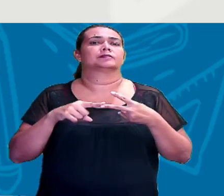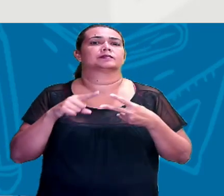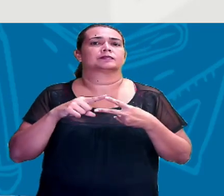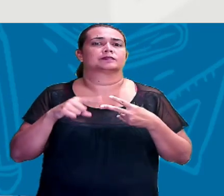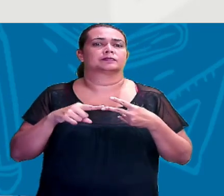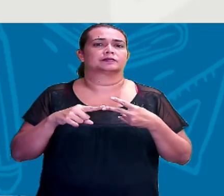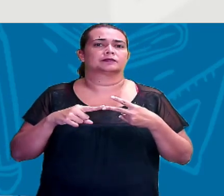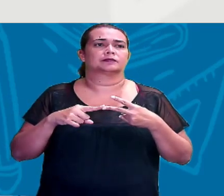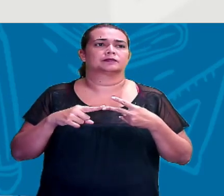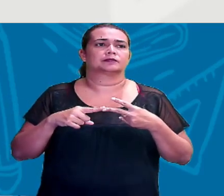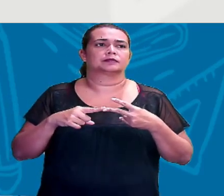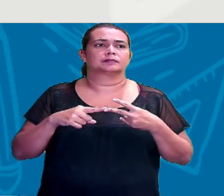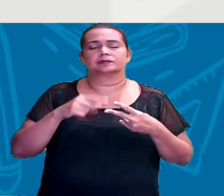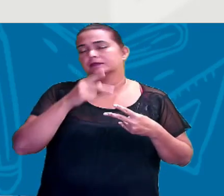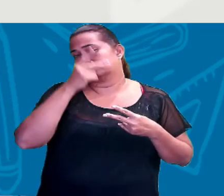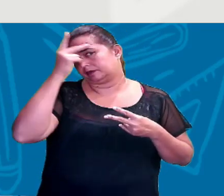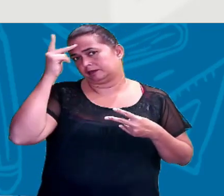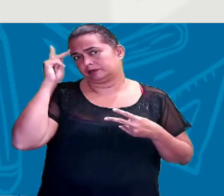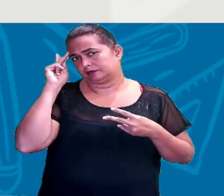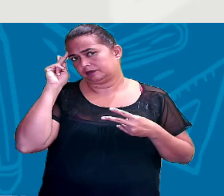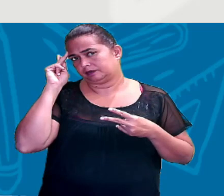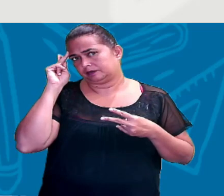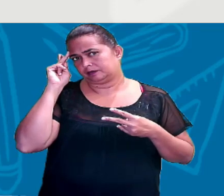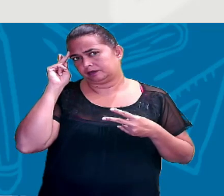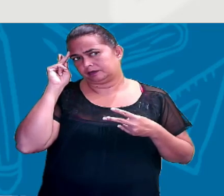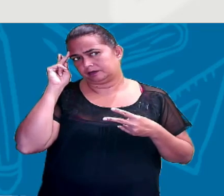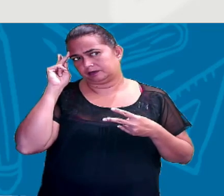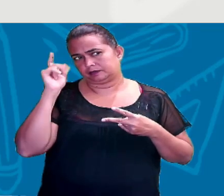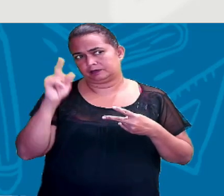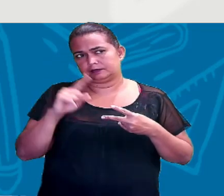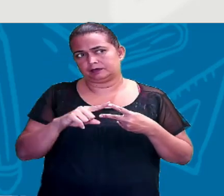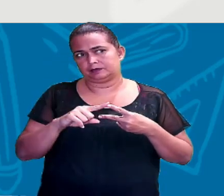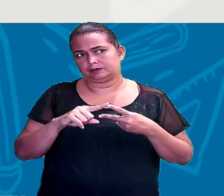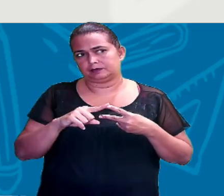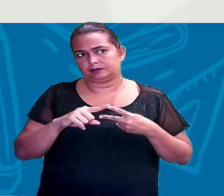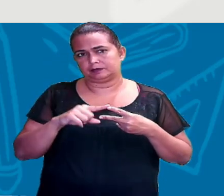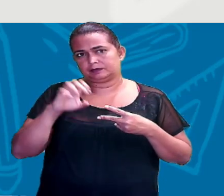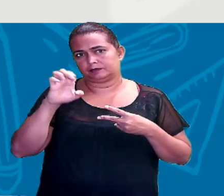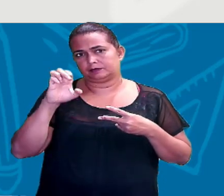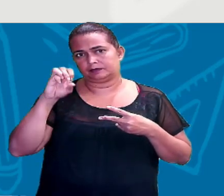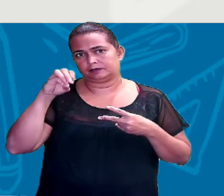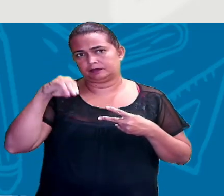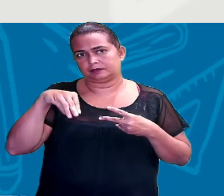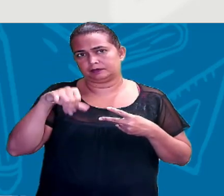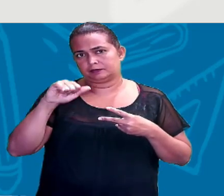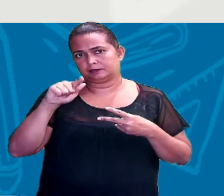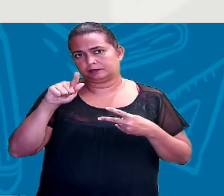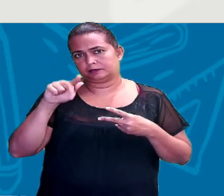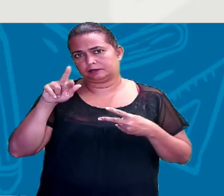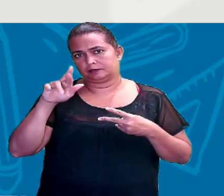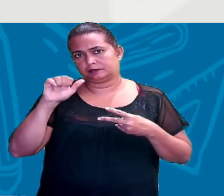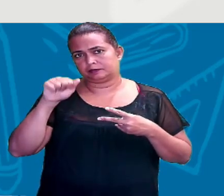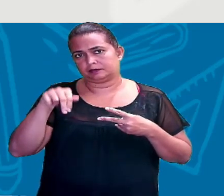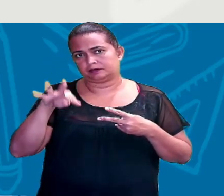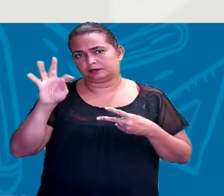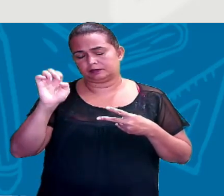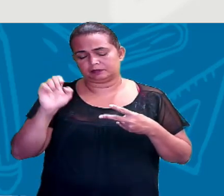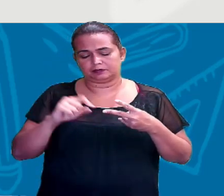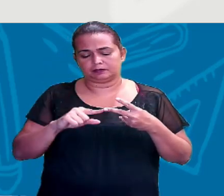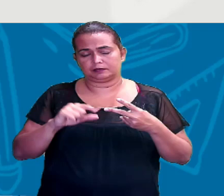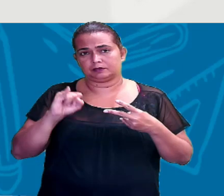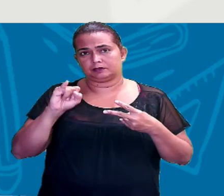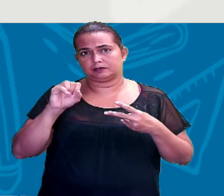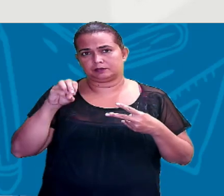de pessoas que fazem migração, né? São os emigrantes e os imigrantes. Então, quem